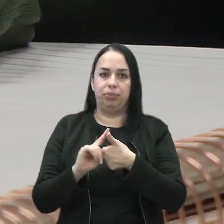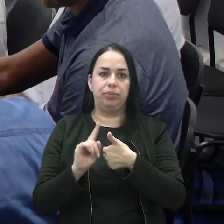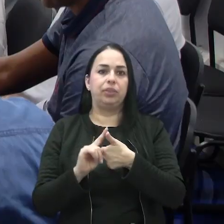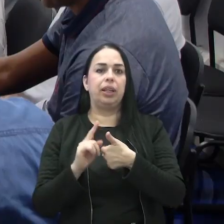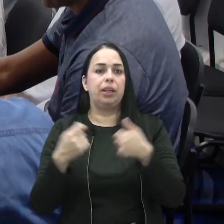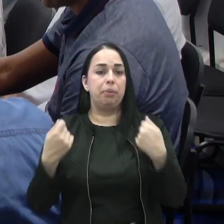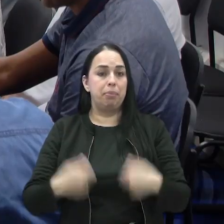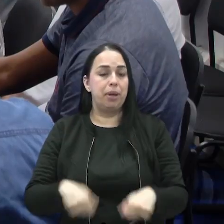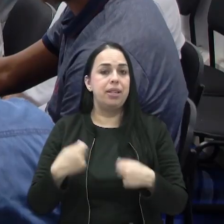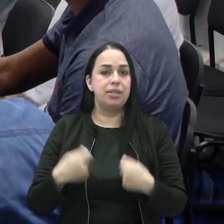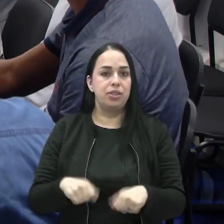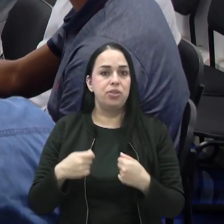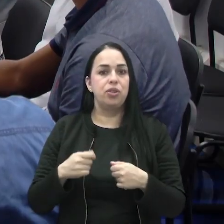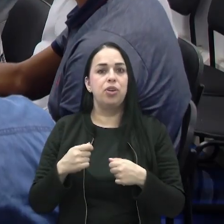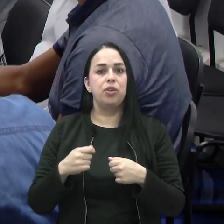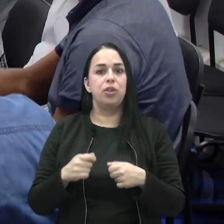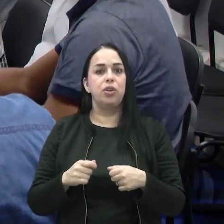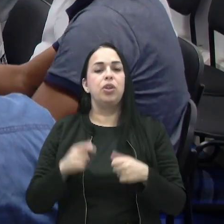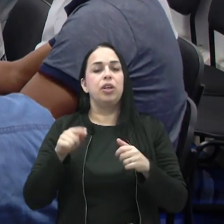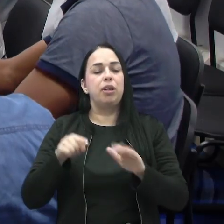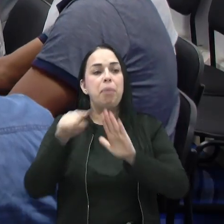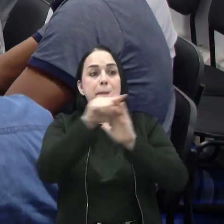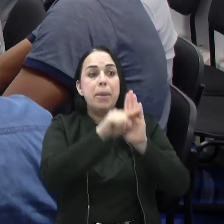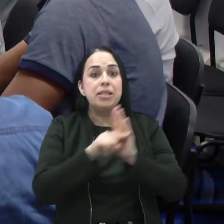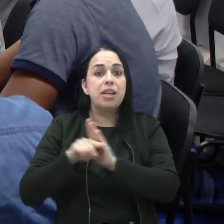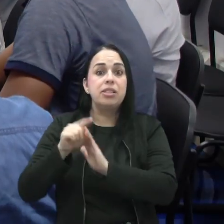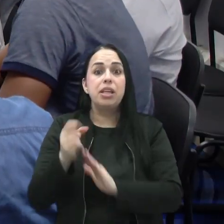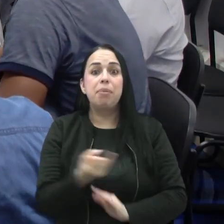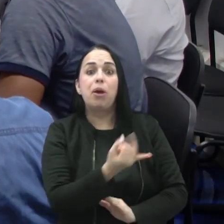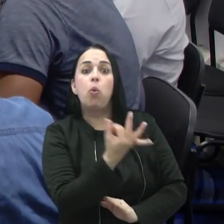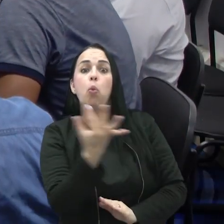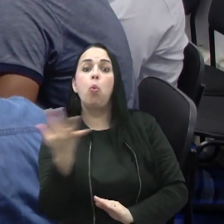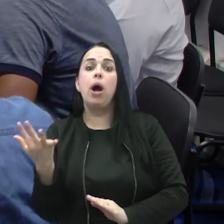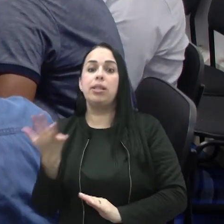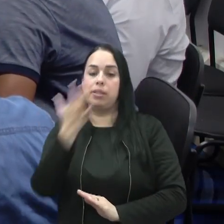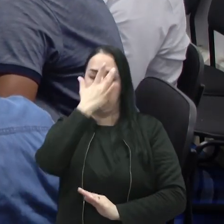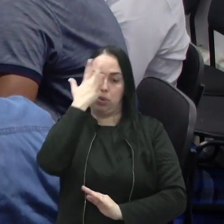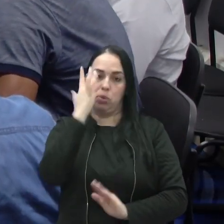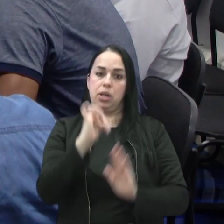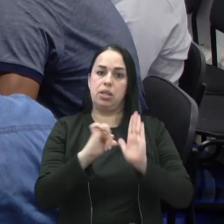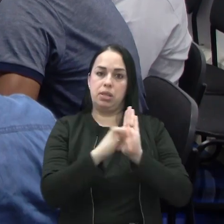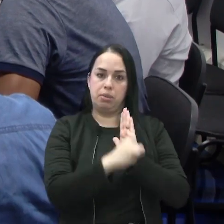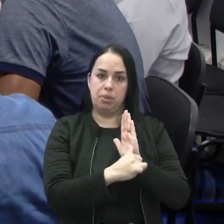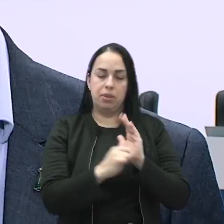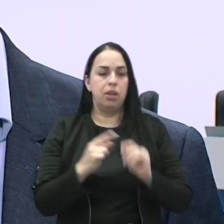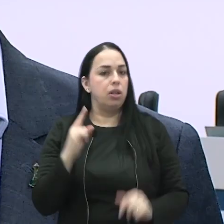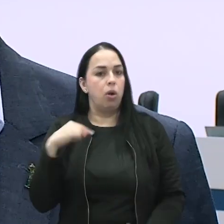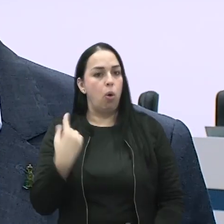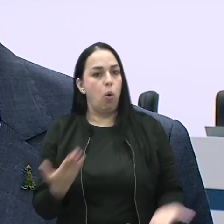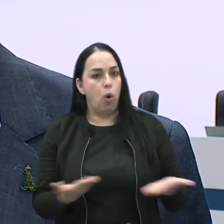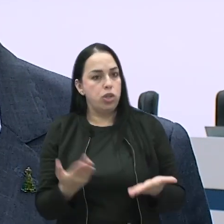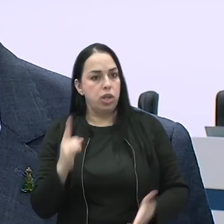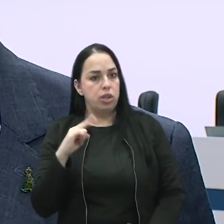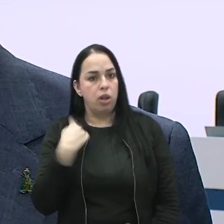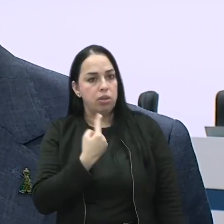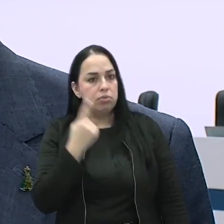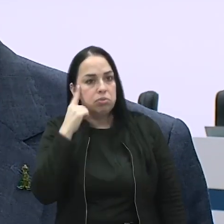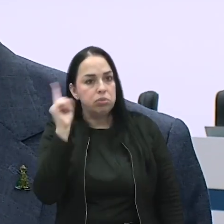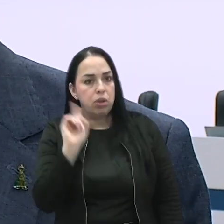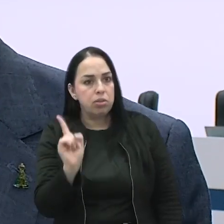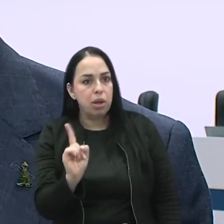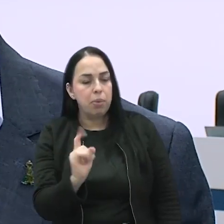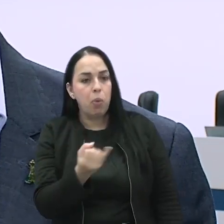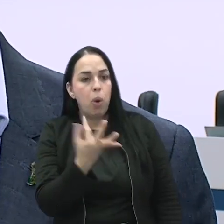reunião estava a necessidade da realização de um censo que identifique o número de pessoas com síndrome de Down na cidade. Nós não sabemos hoje